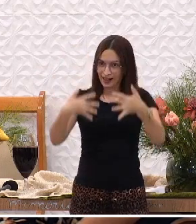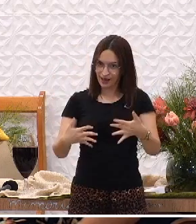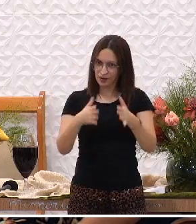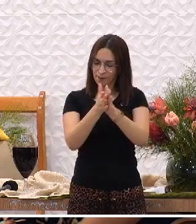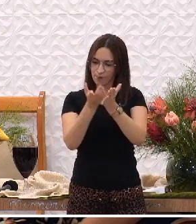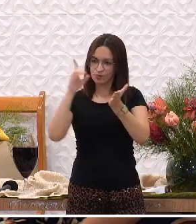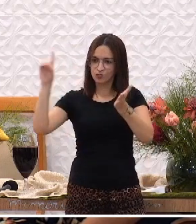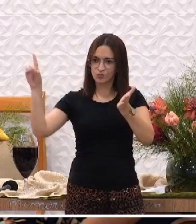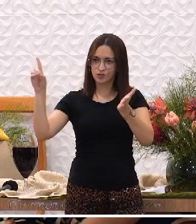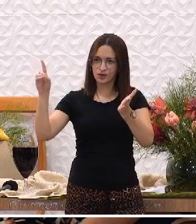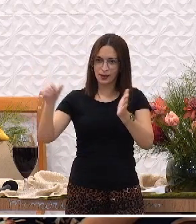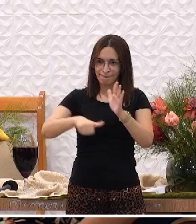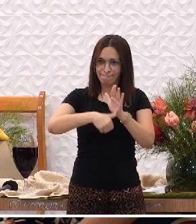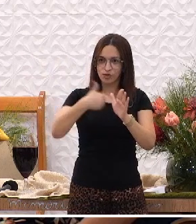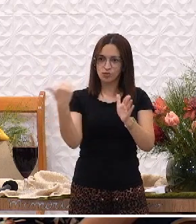1 Pedro 1.